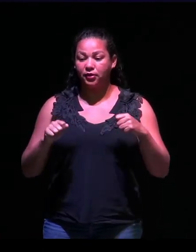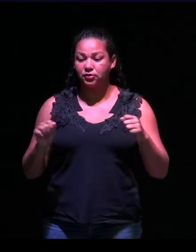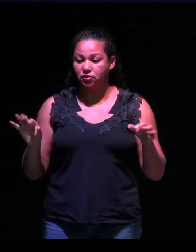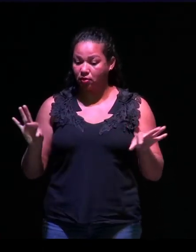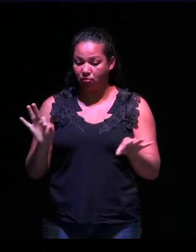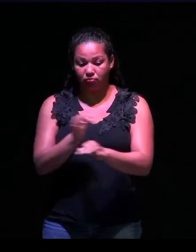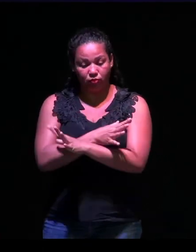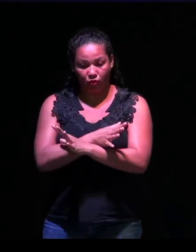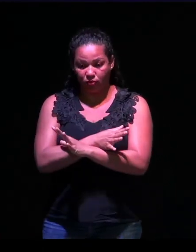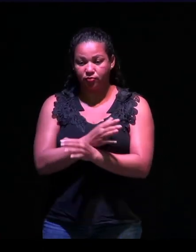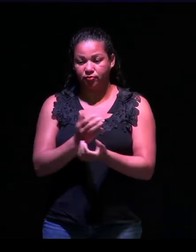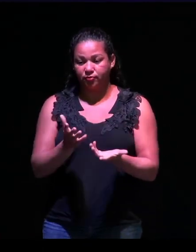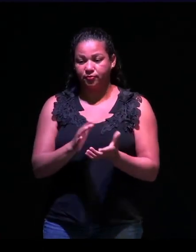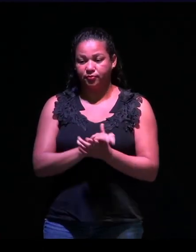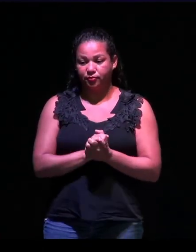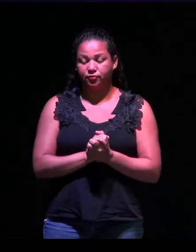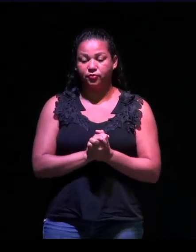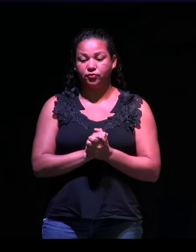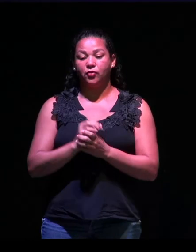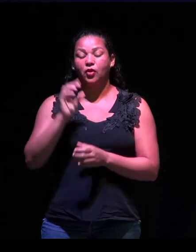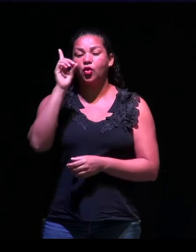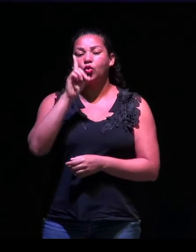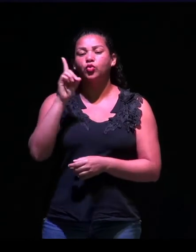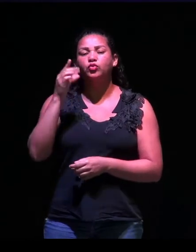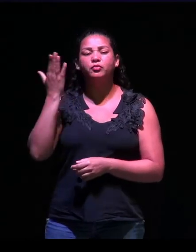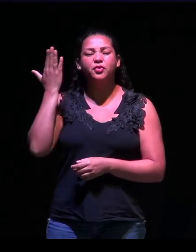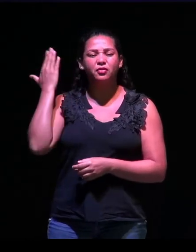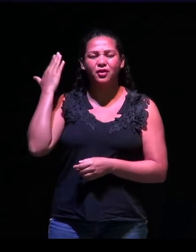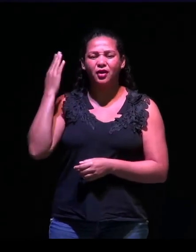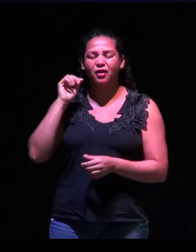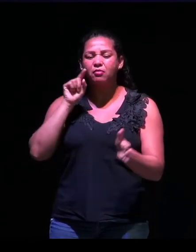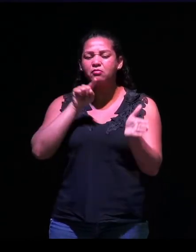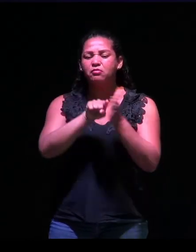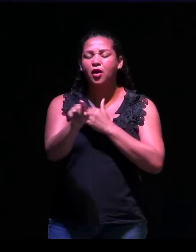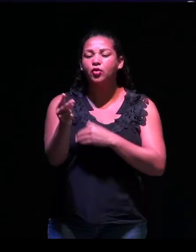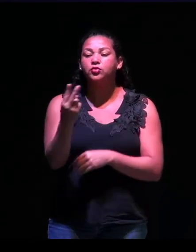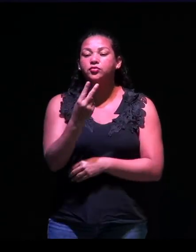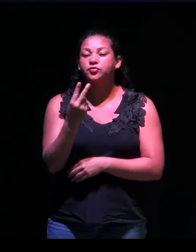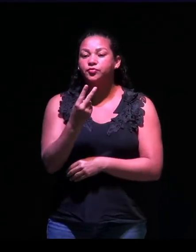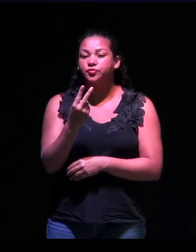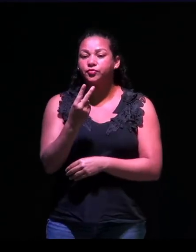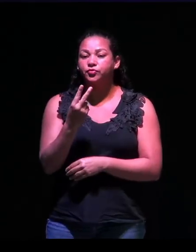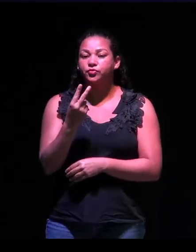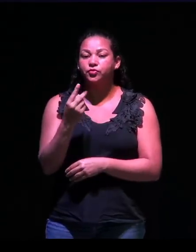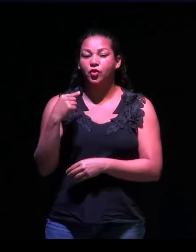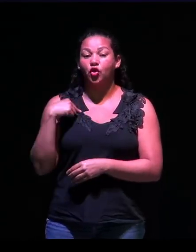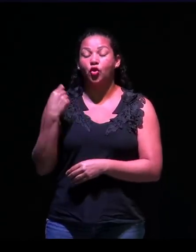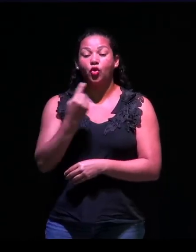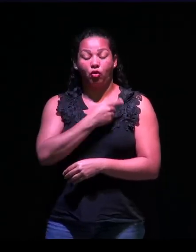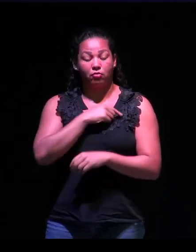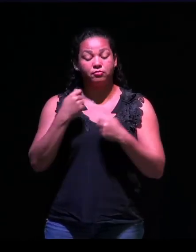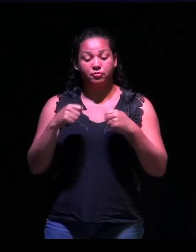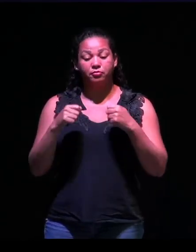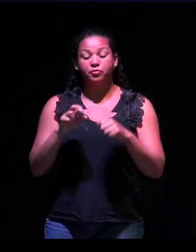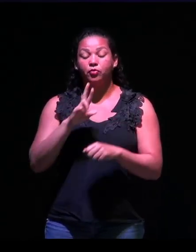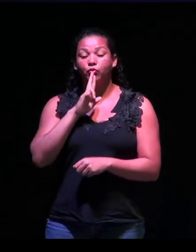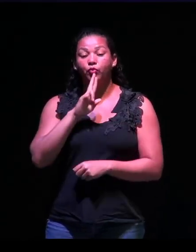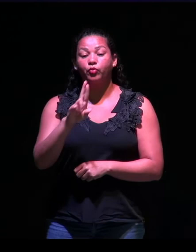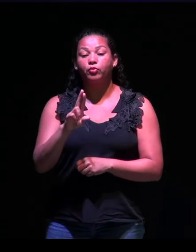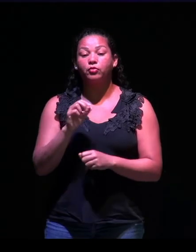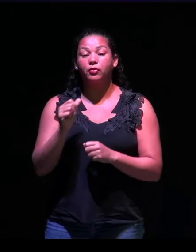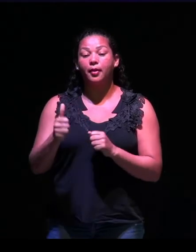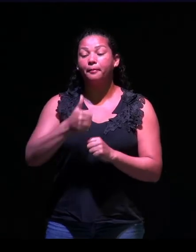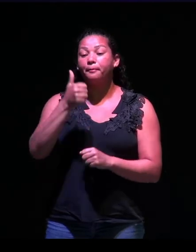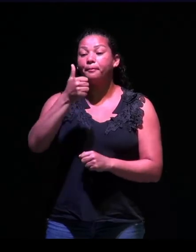fiz duas perguntas no domingo passado, que nós temos que responder, todo cristão. A primeira pergunta